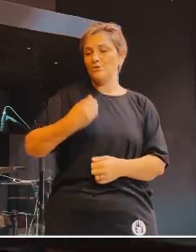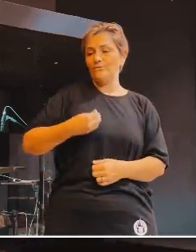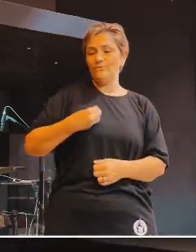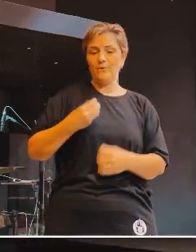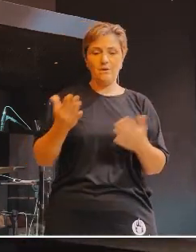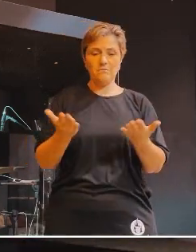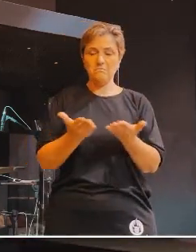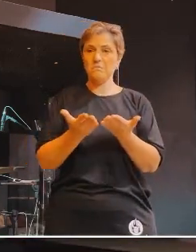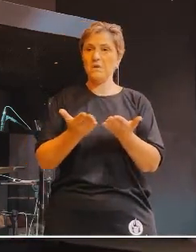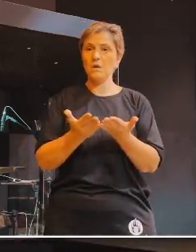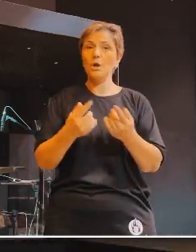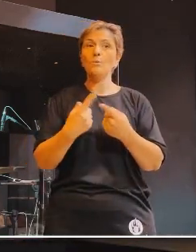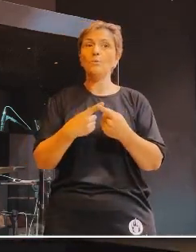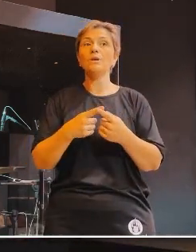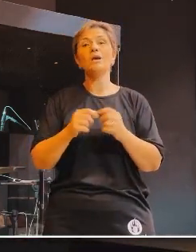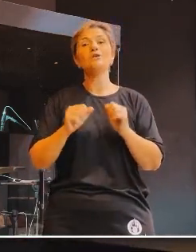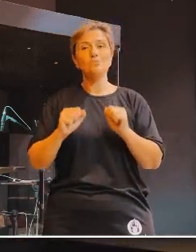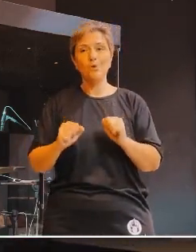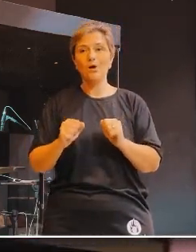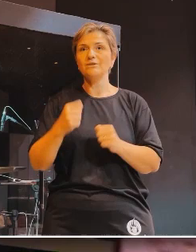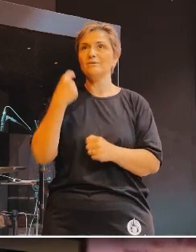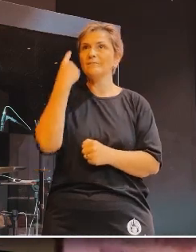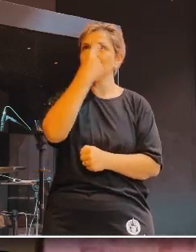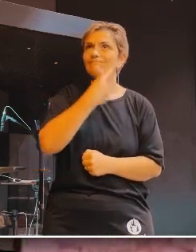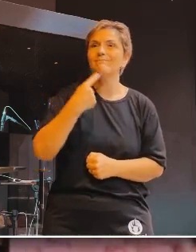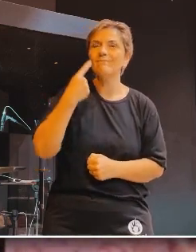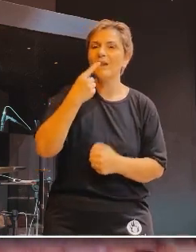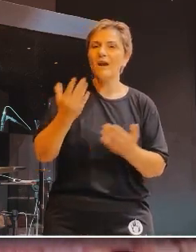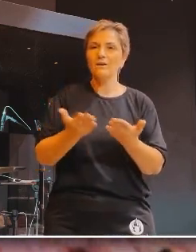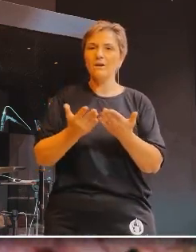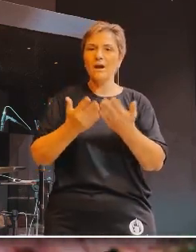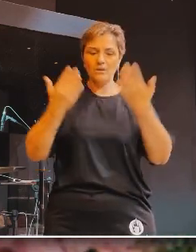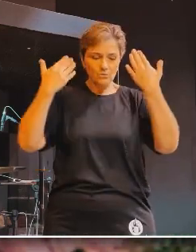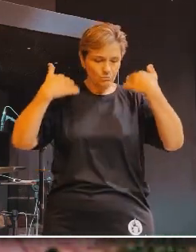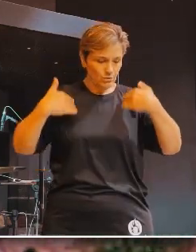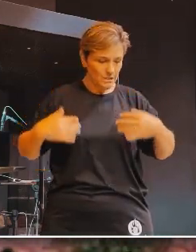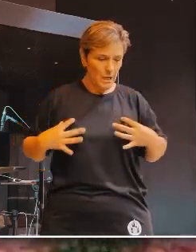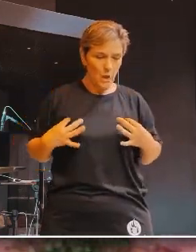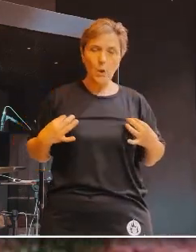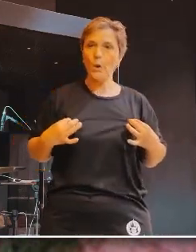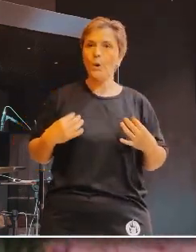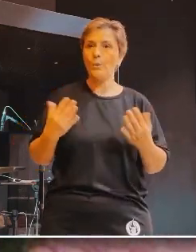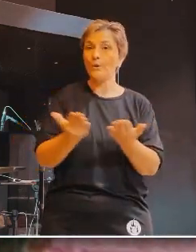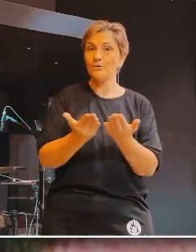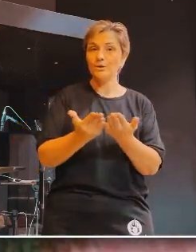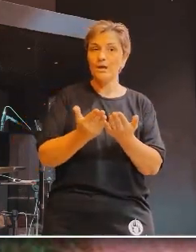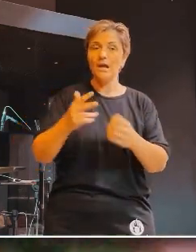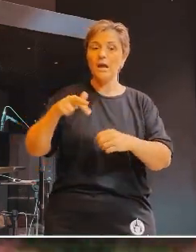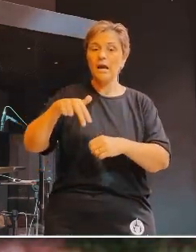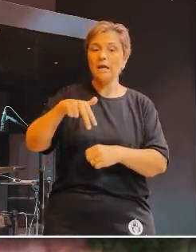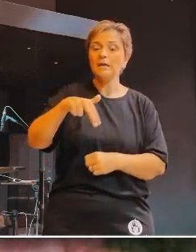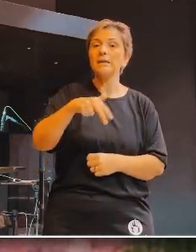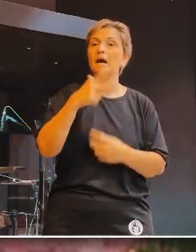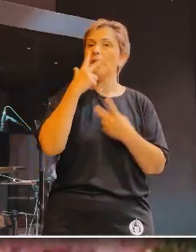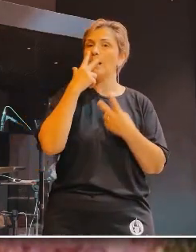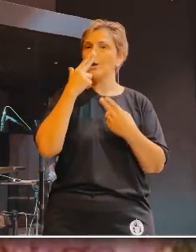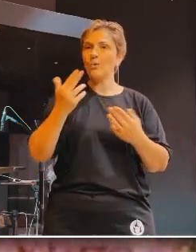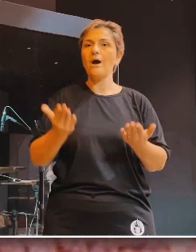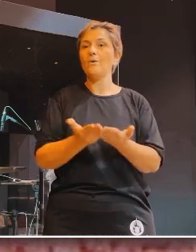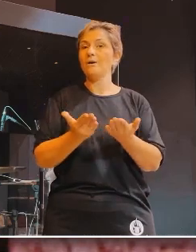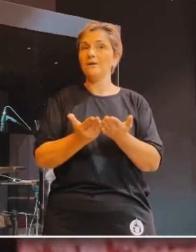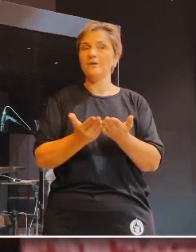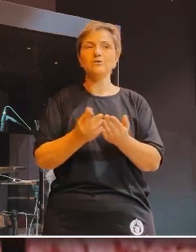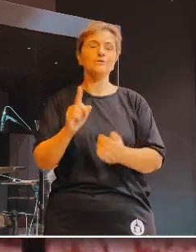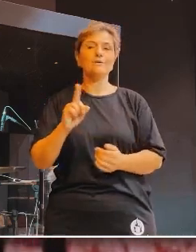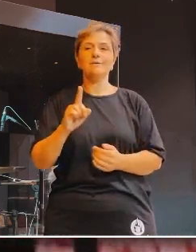Porque a gente pode ter cara de crente, se vestir como crente, andar como crente e não ser